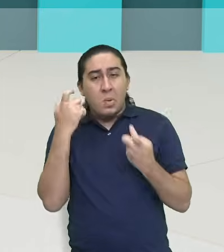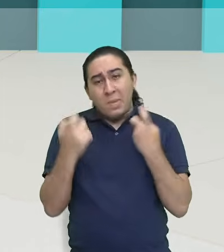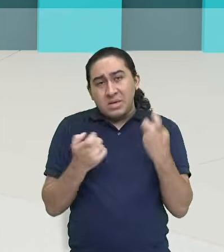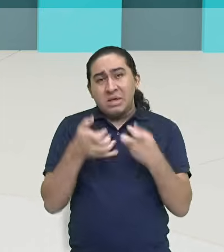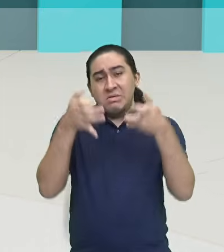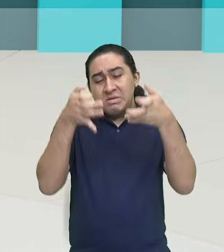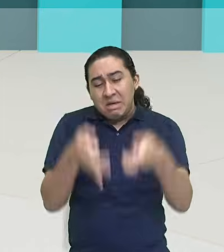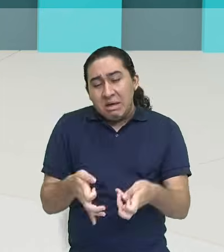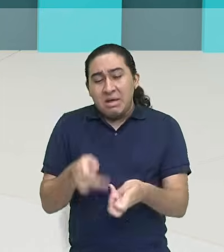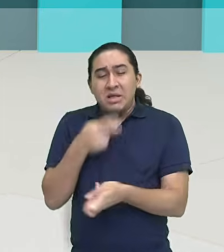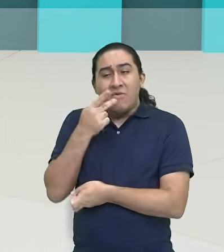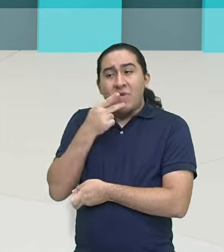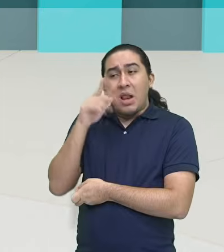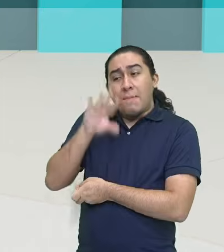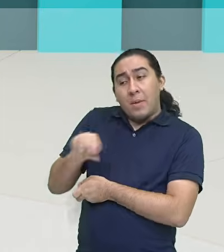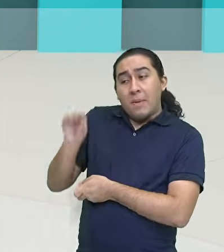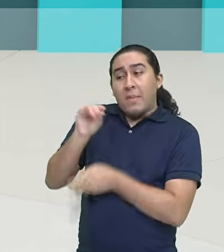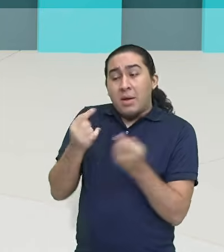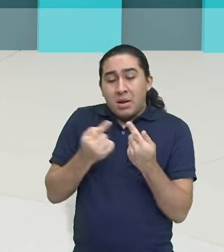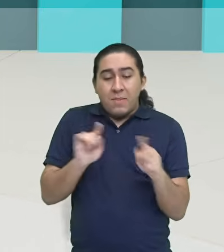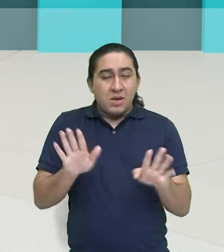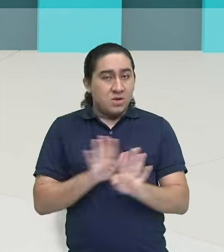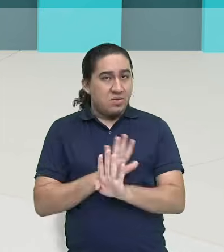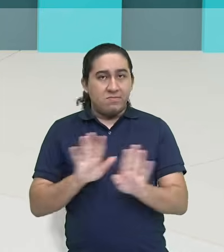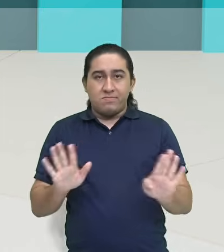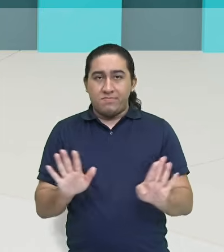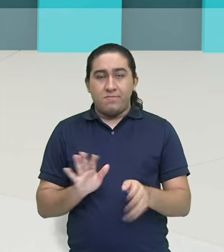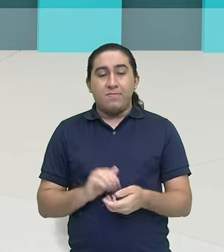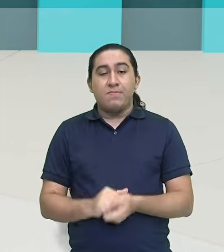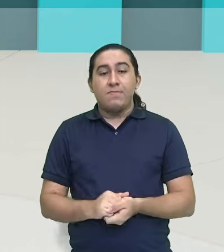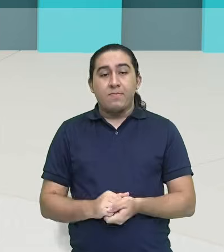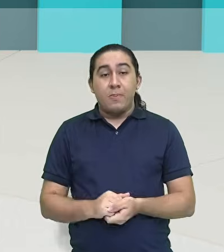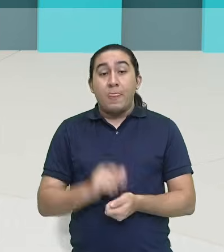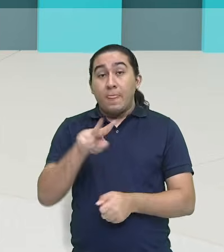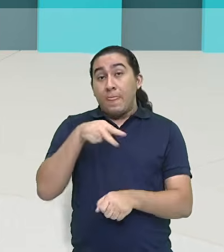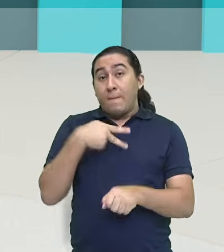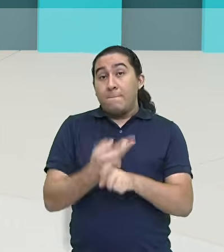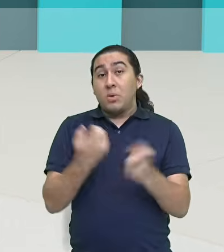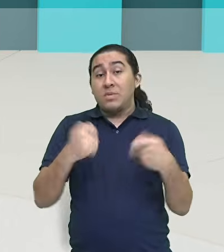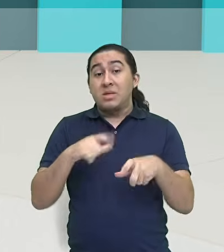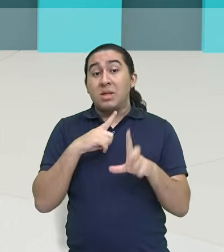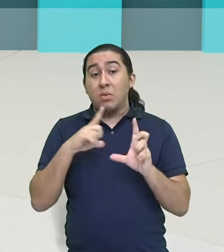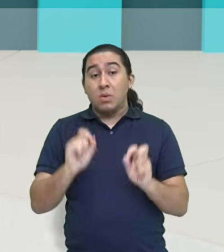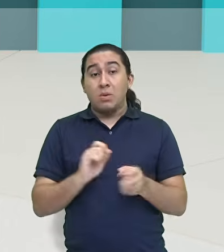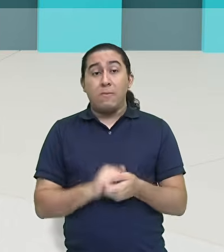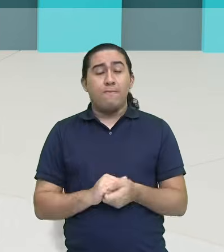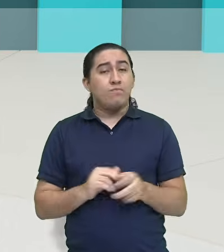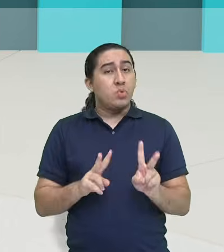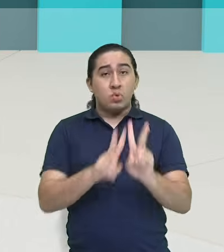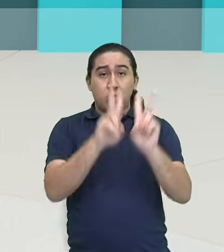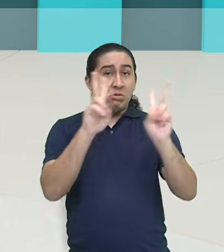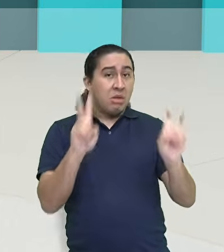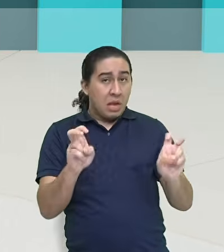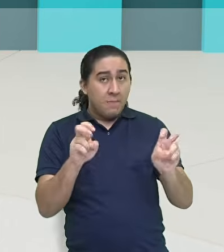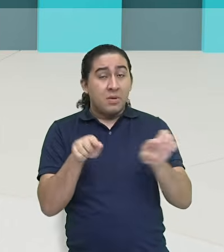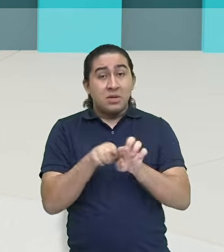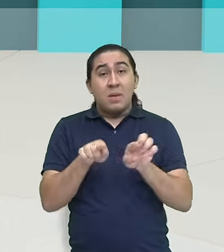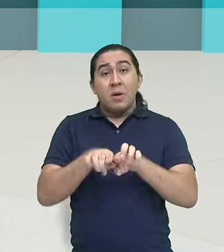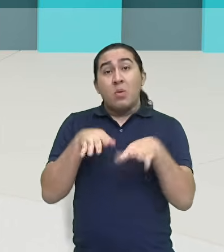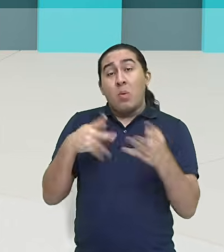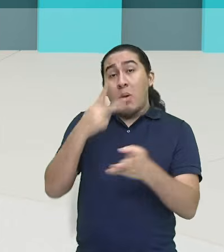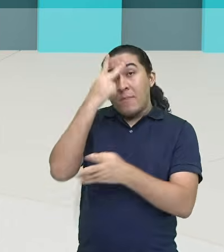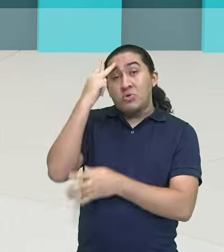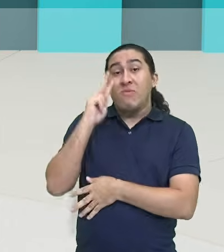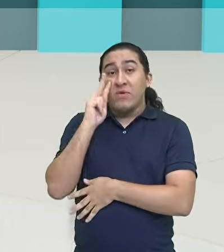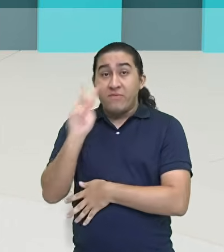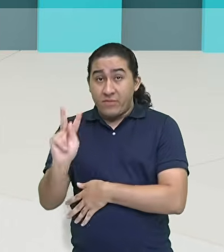forma adequada, ok? Conforme a gramática normativa. Depois nós vamos ter a definição de um assunto e de um público. Então, quando